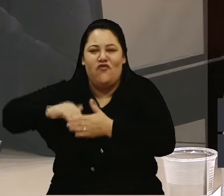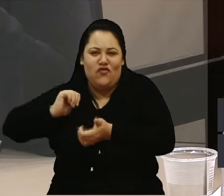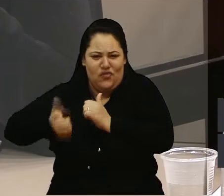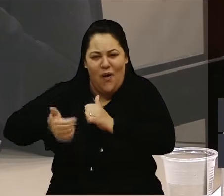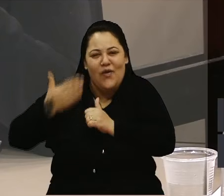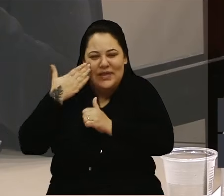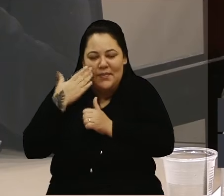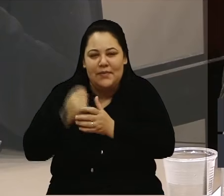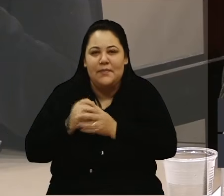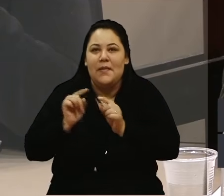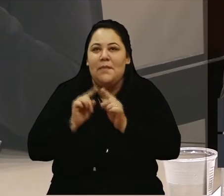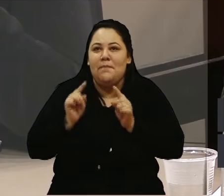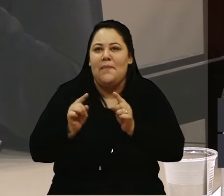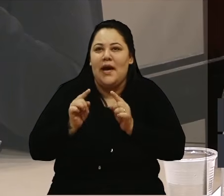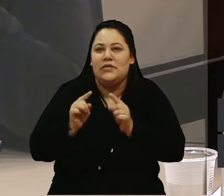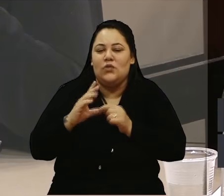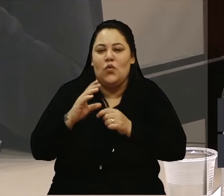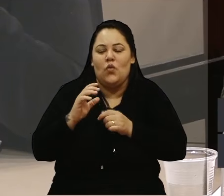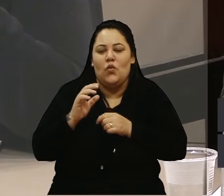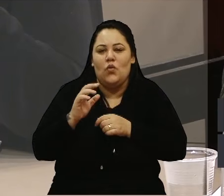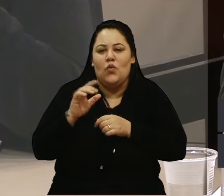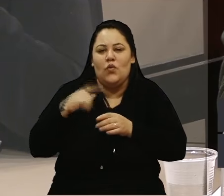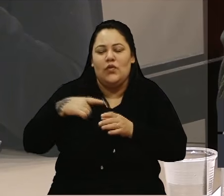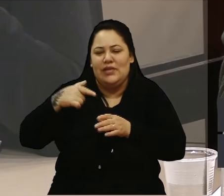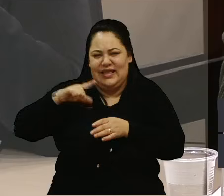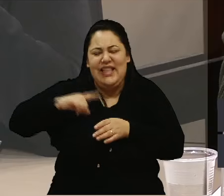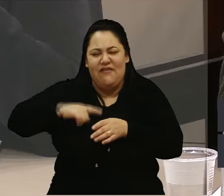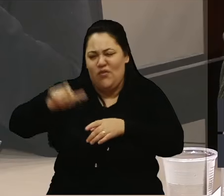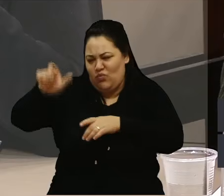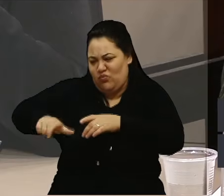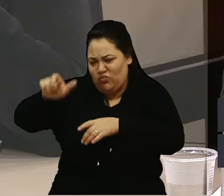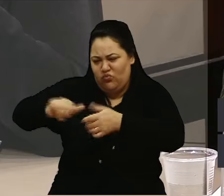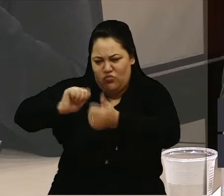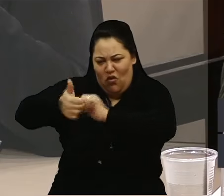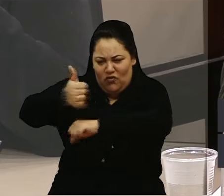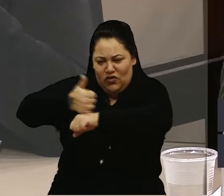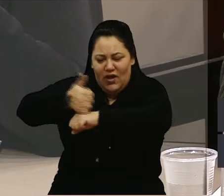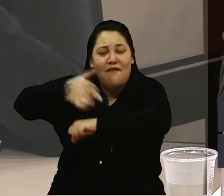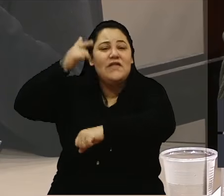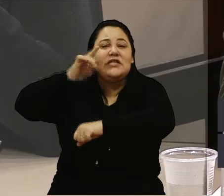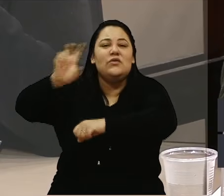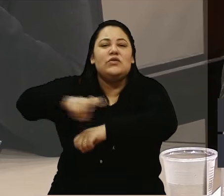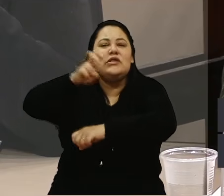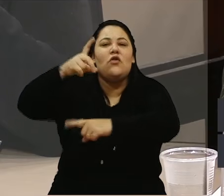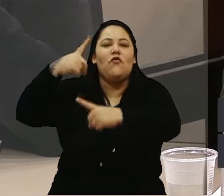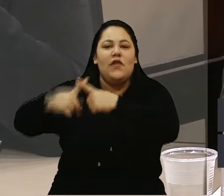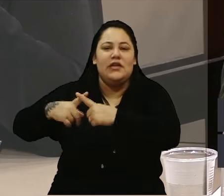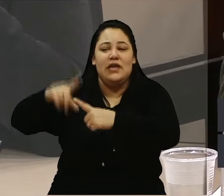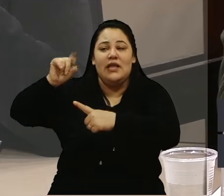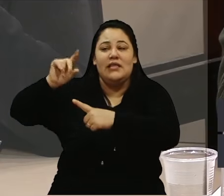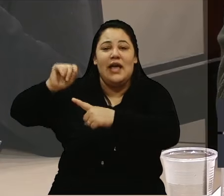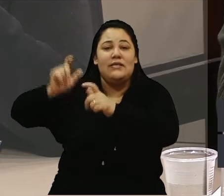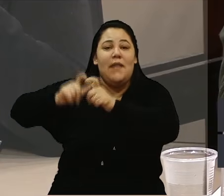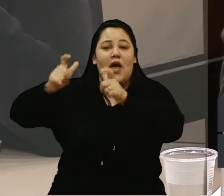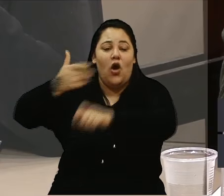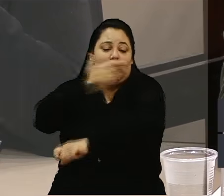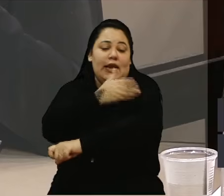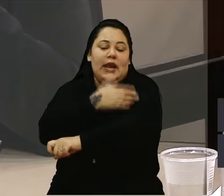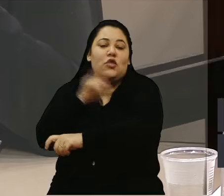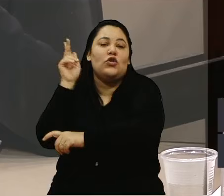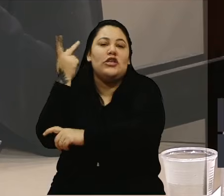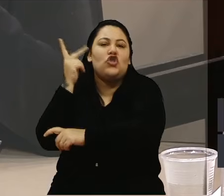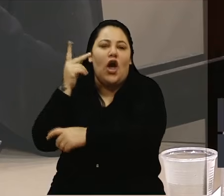Carlo Ancelotti ali, né, que venceu a Liga dos Campeões por 5 vezes, né, tá entre os 10 maiores treinadores da